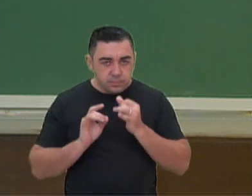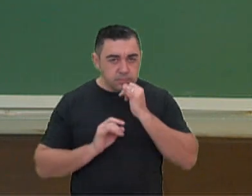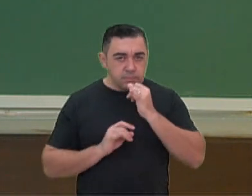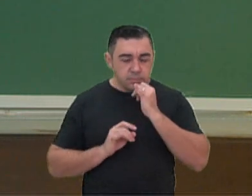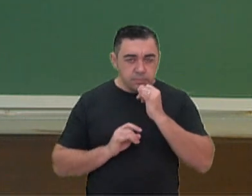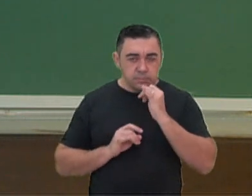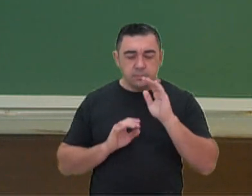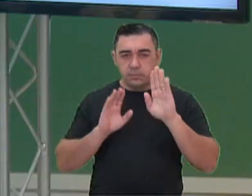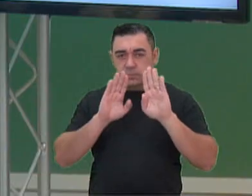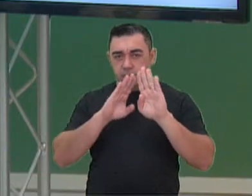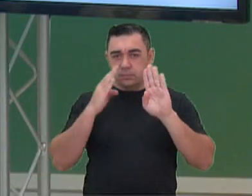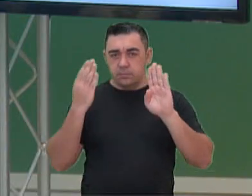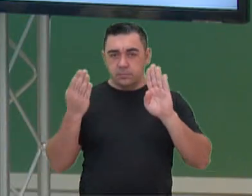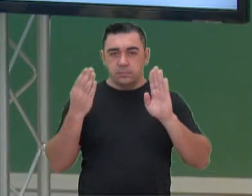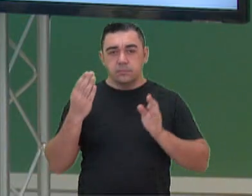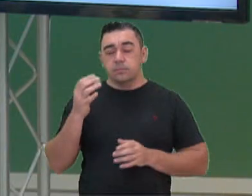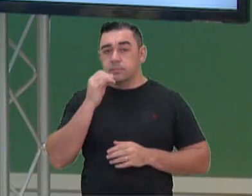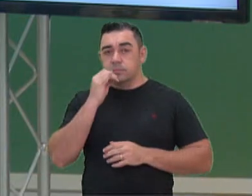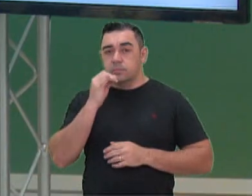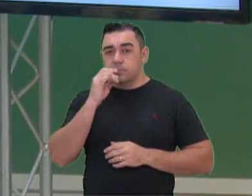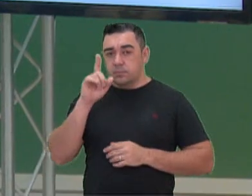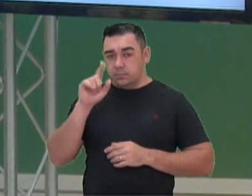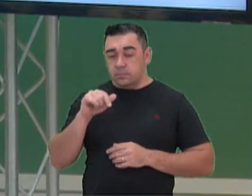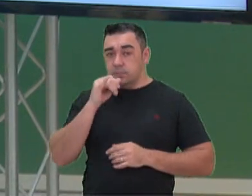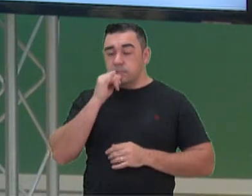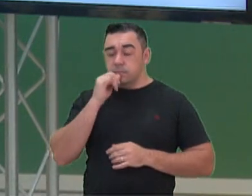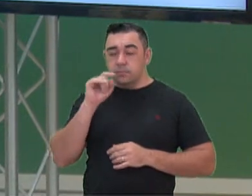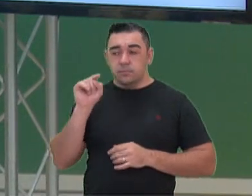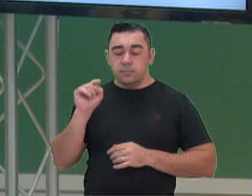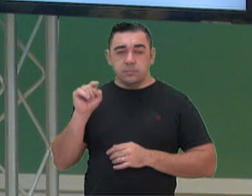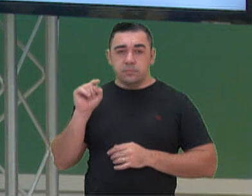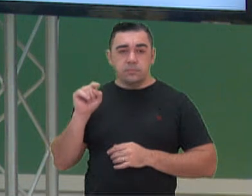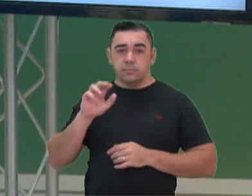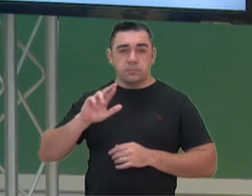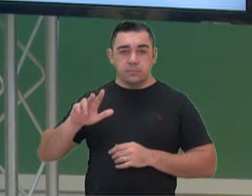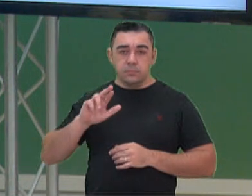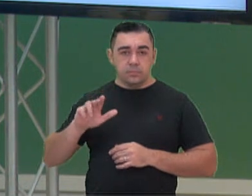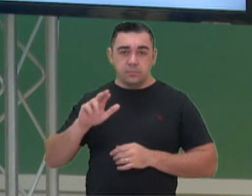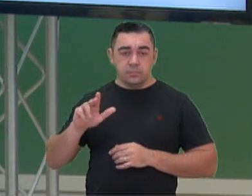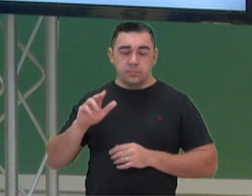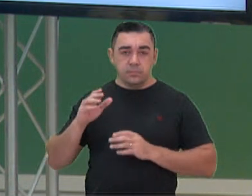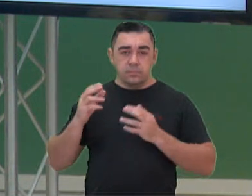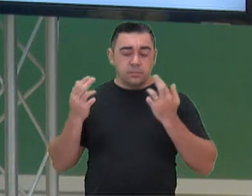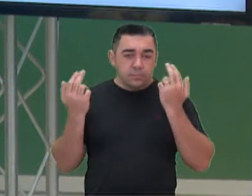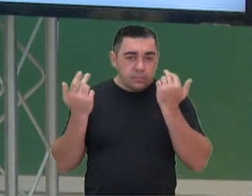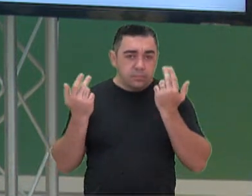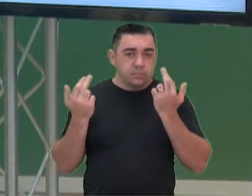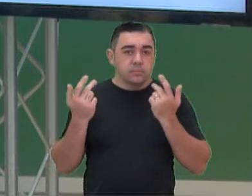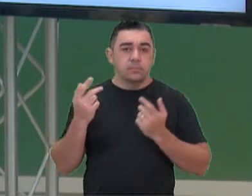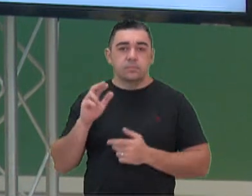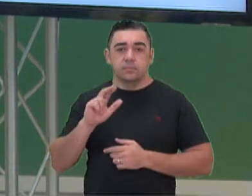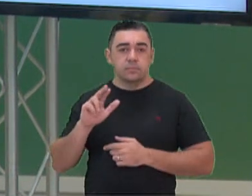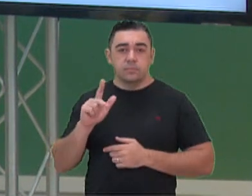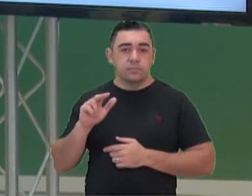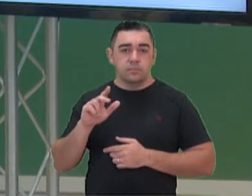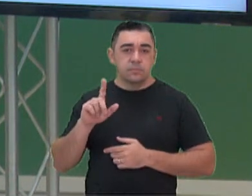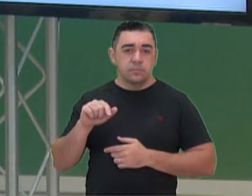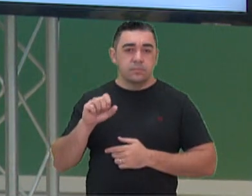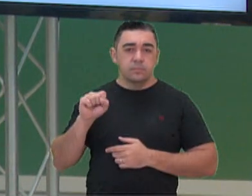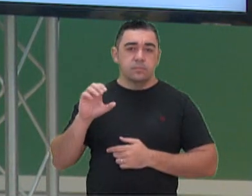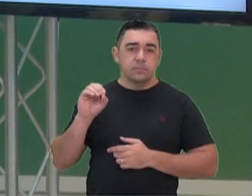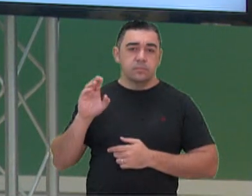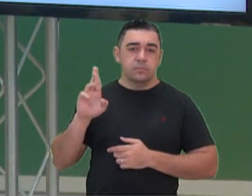de imagem e essa imagem não for igual ao contradomínio, então ela não pode ser